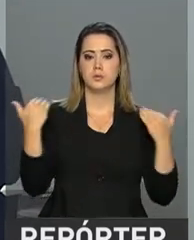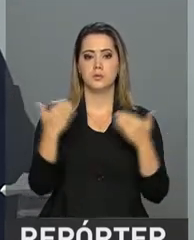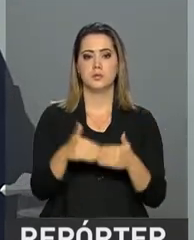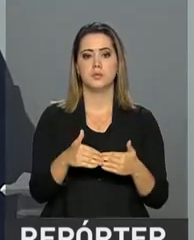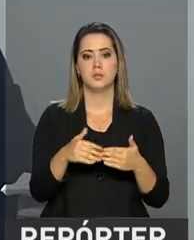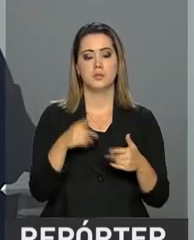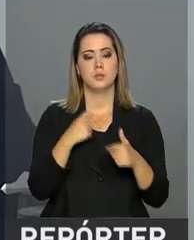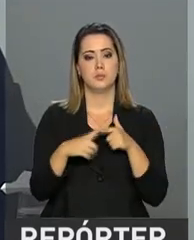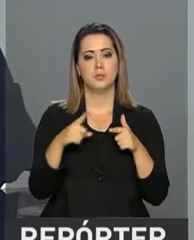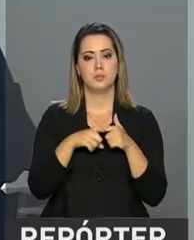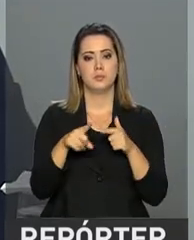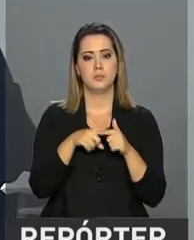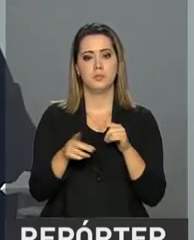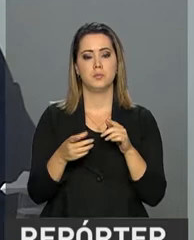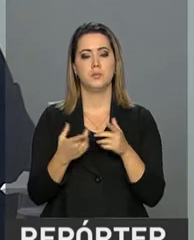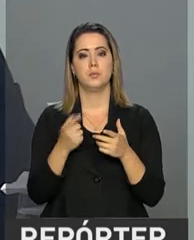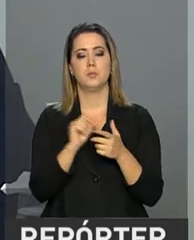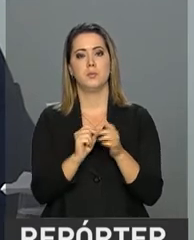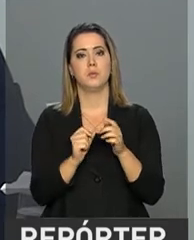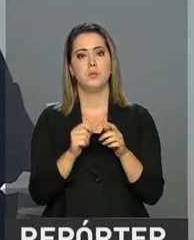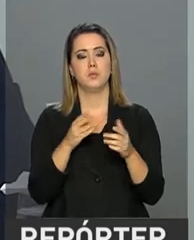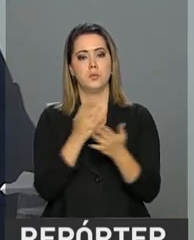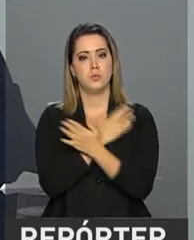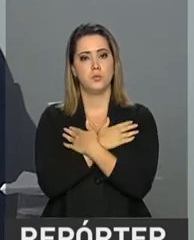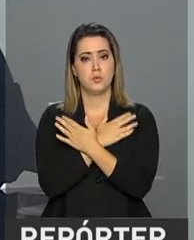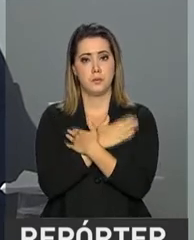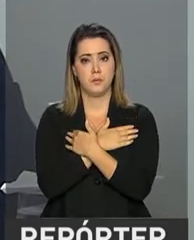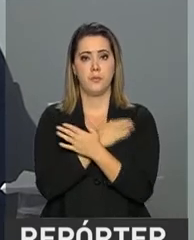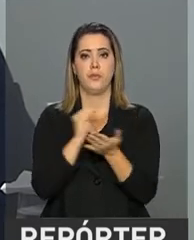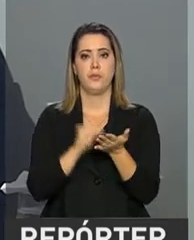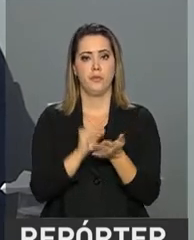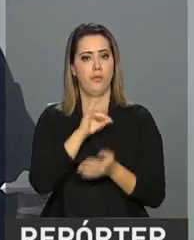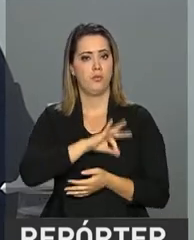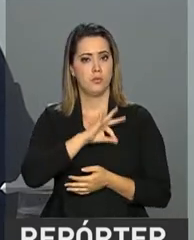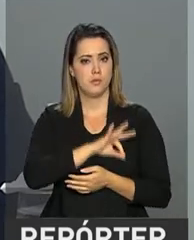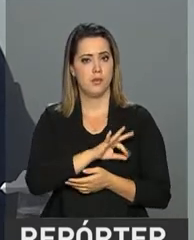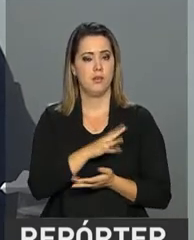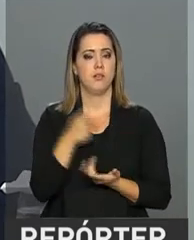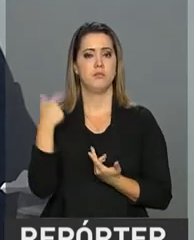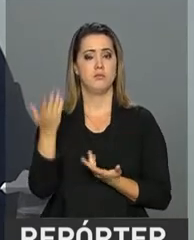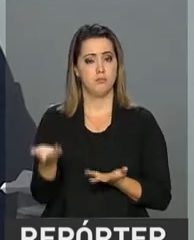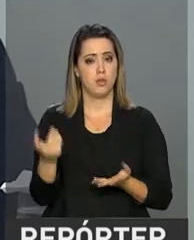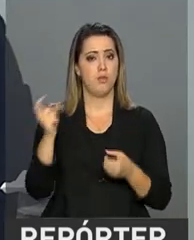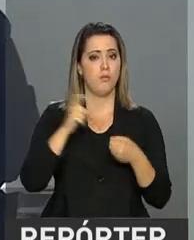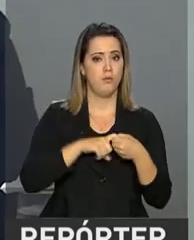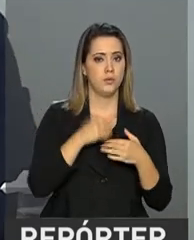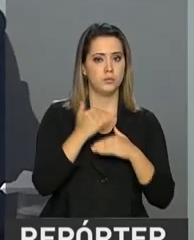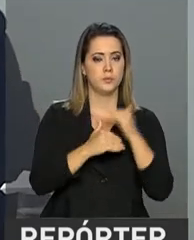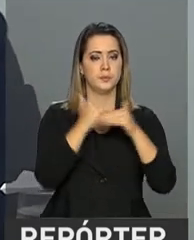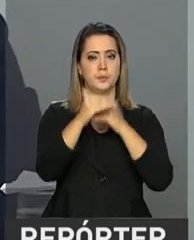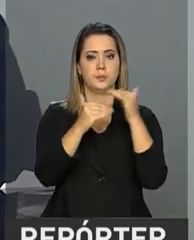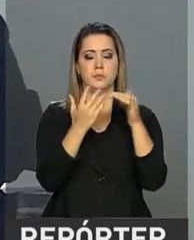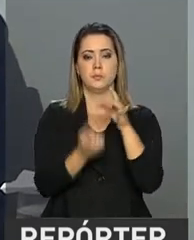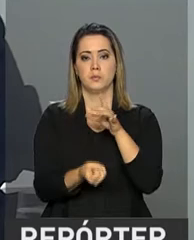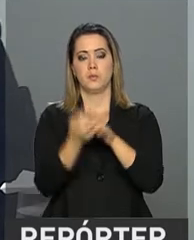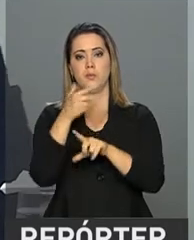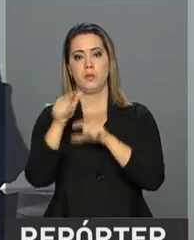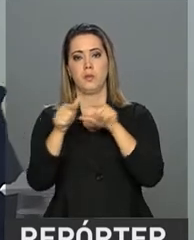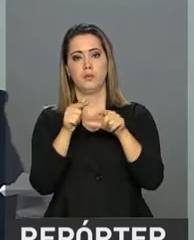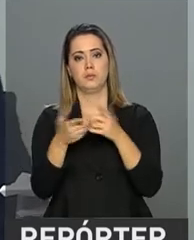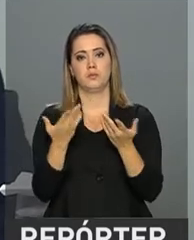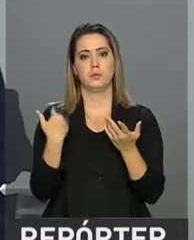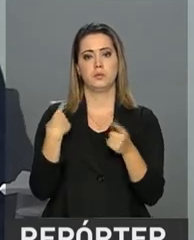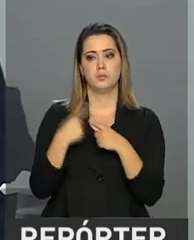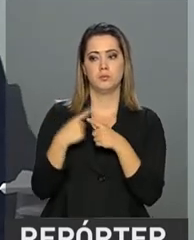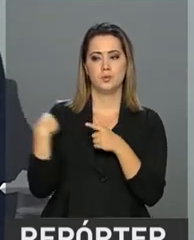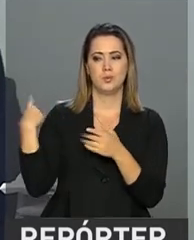questão do emprego e renda e conseqüentemente restabelecer é é condições para que a herança que